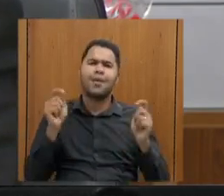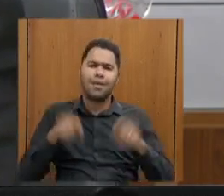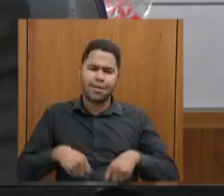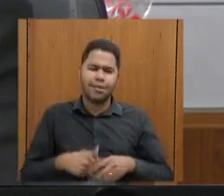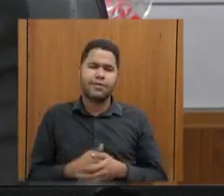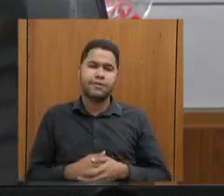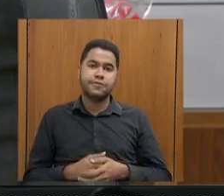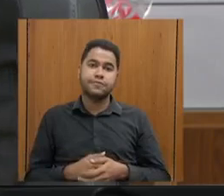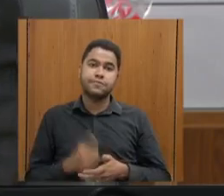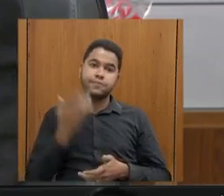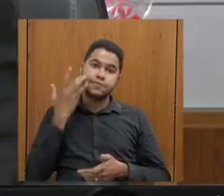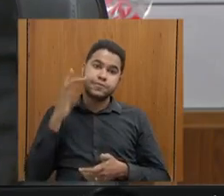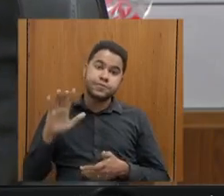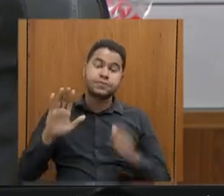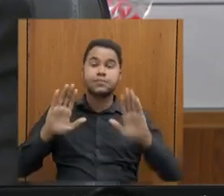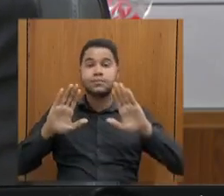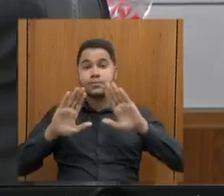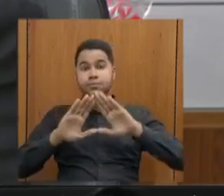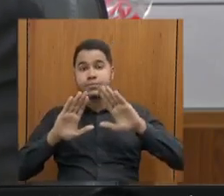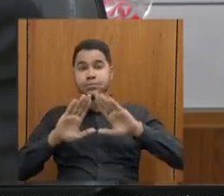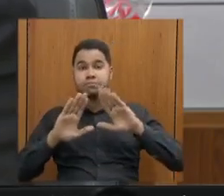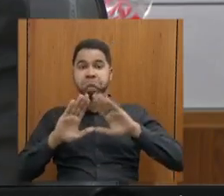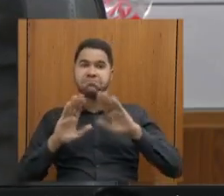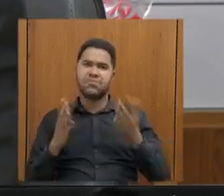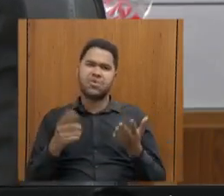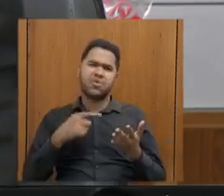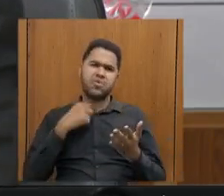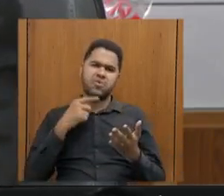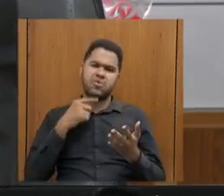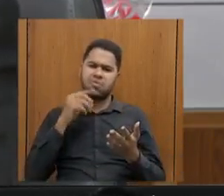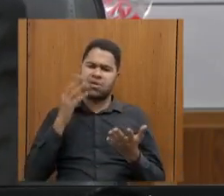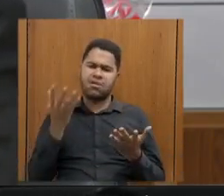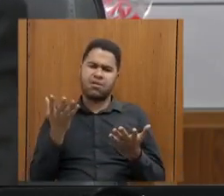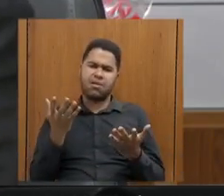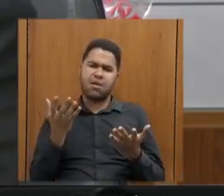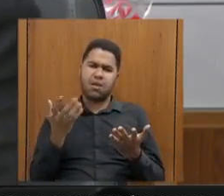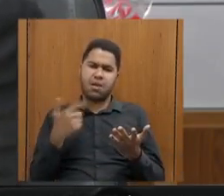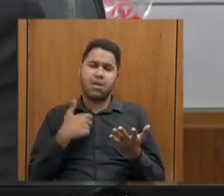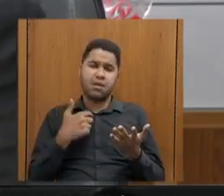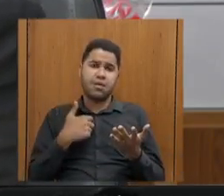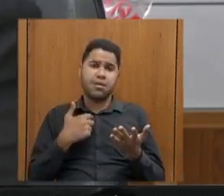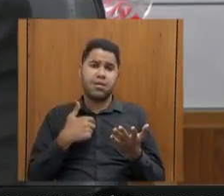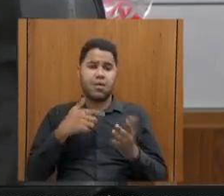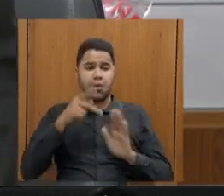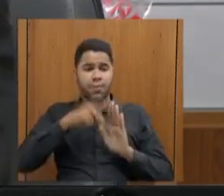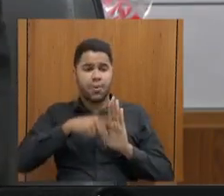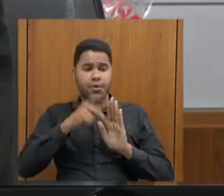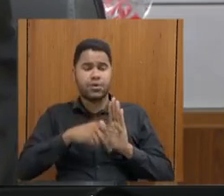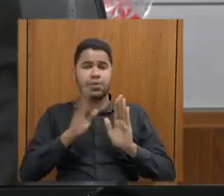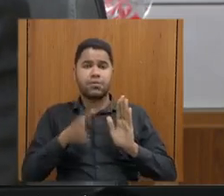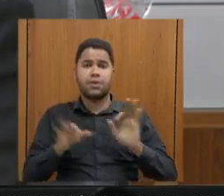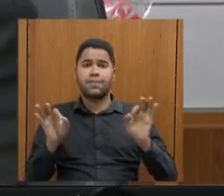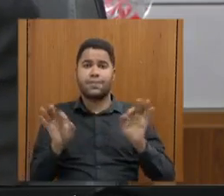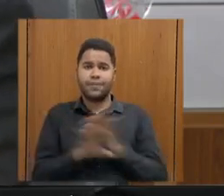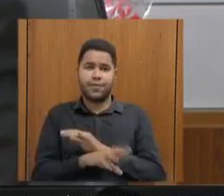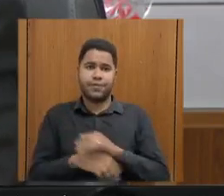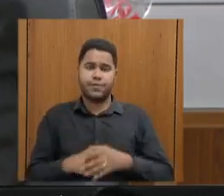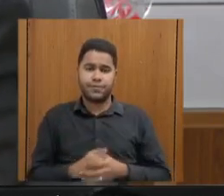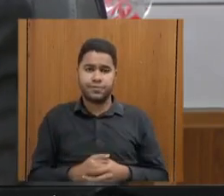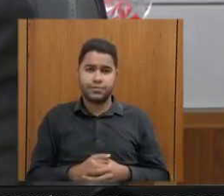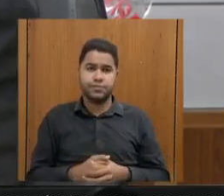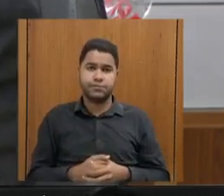essas não sei se você me leva né duvido que legaria eu também abaixo eu fui trajeto para isso é